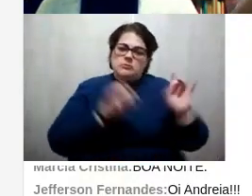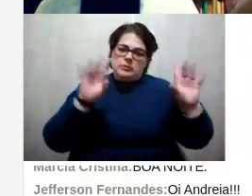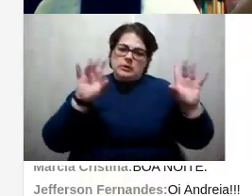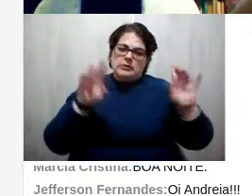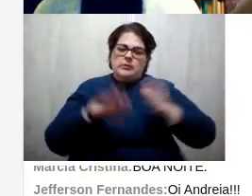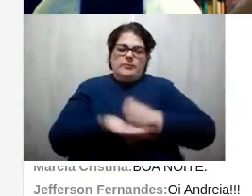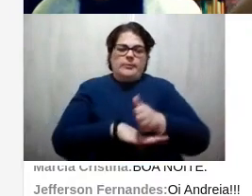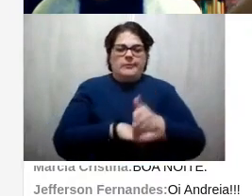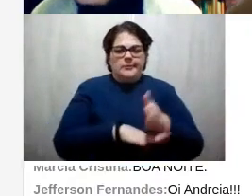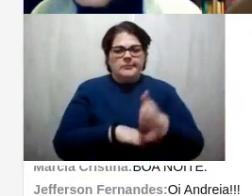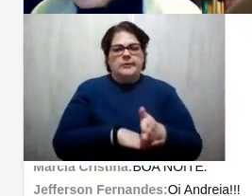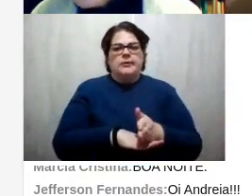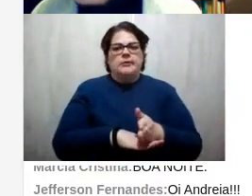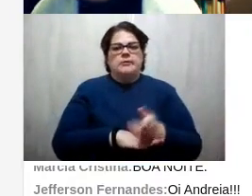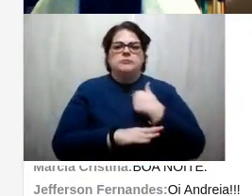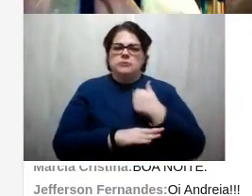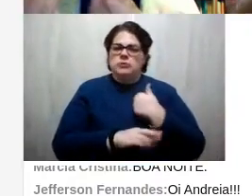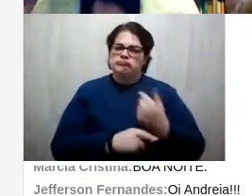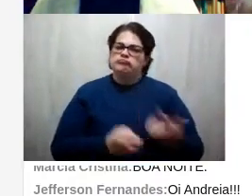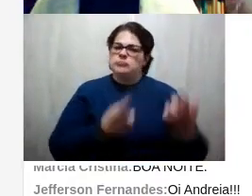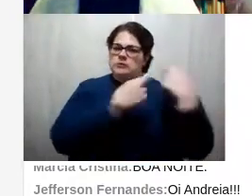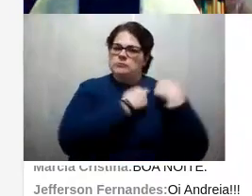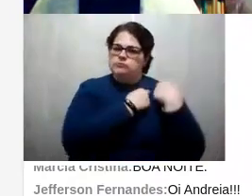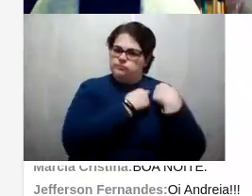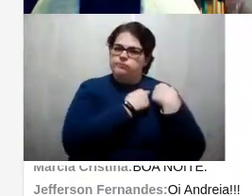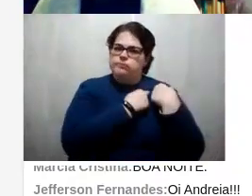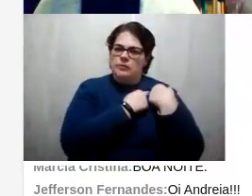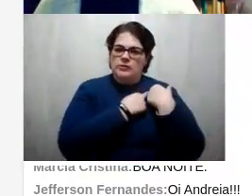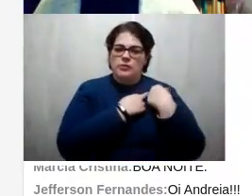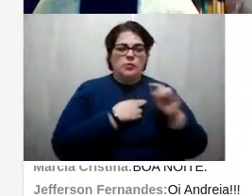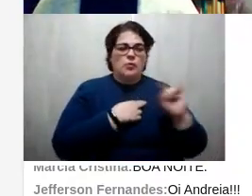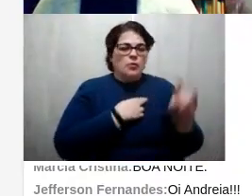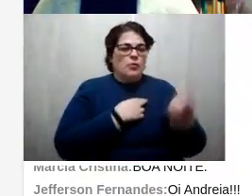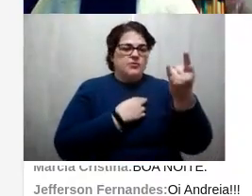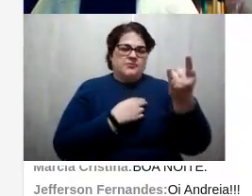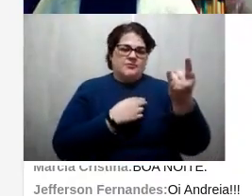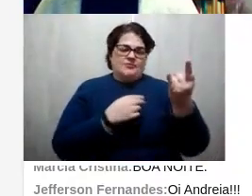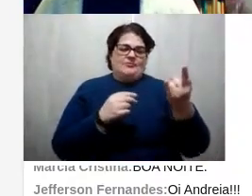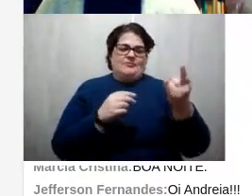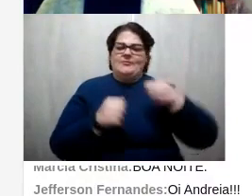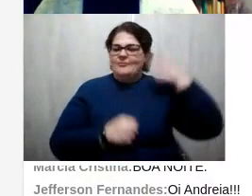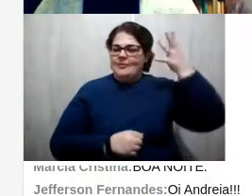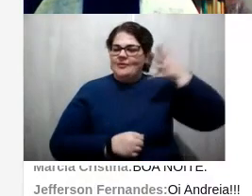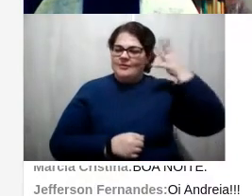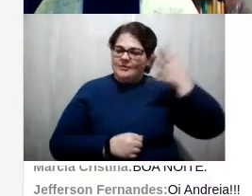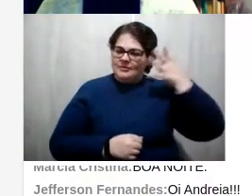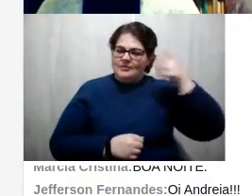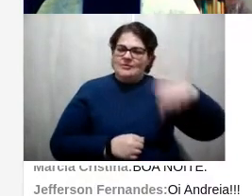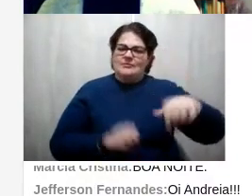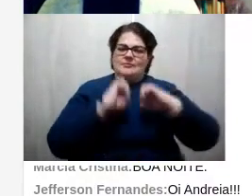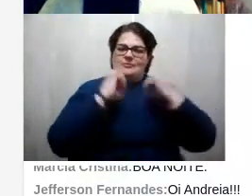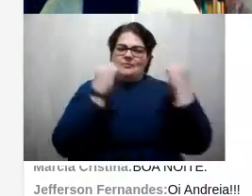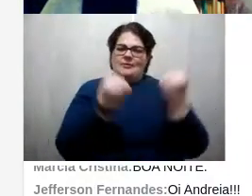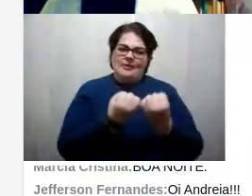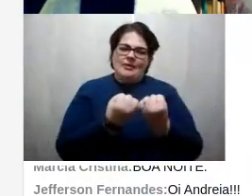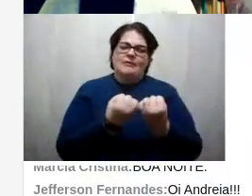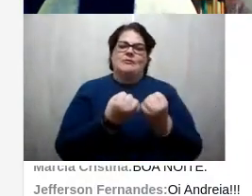essa missão, né, de finalizar, né, essas palestras